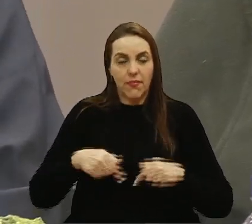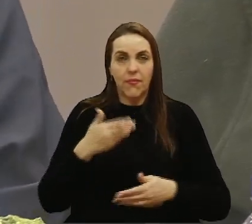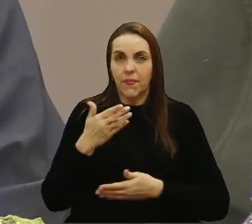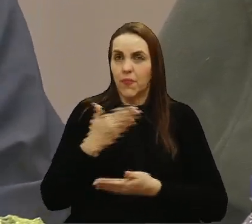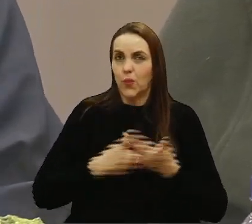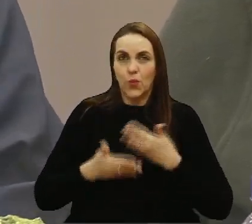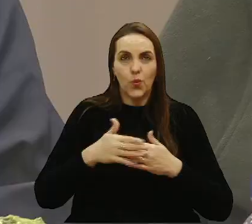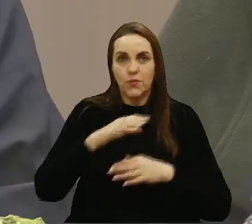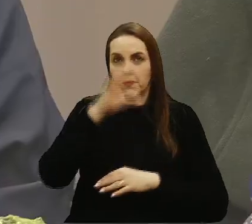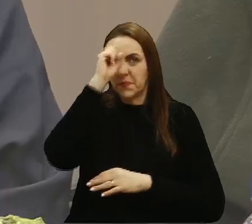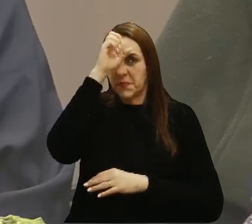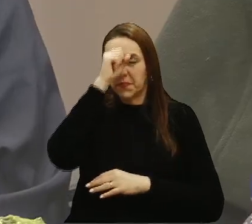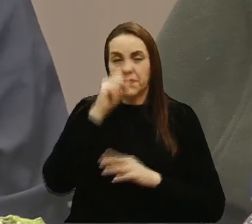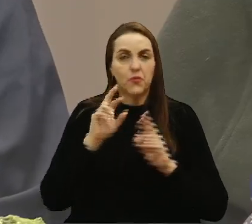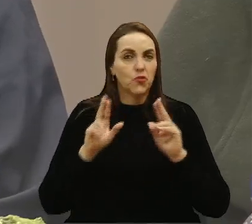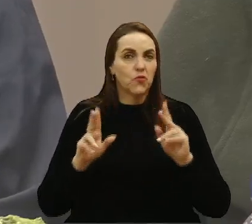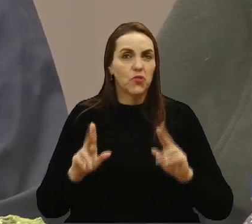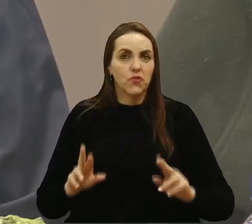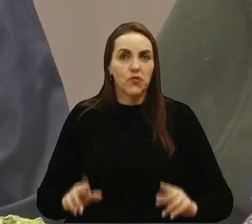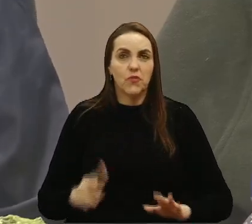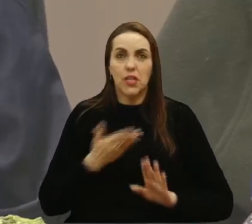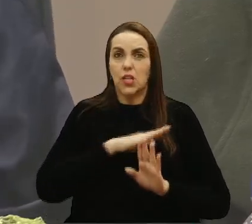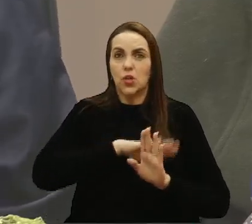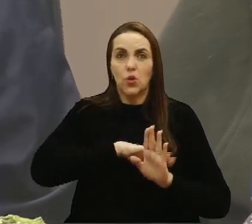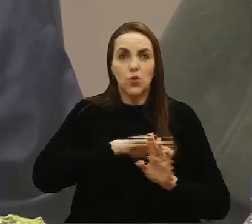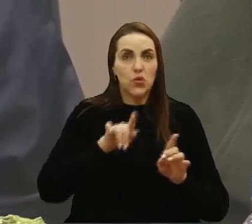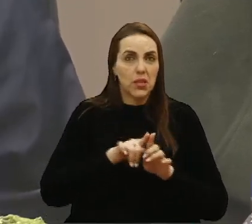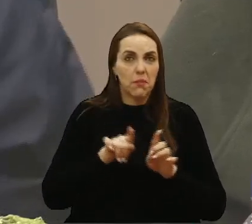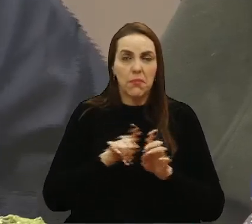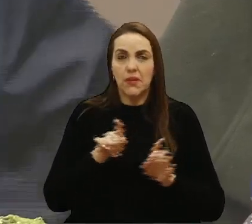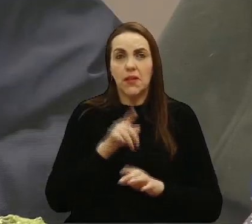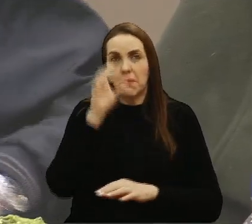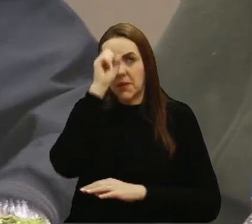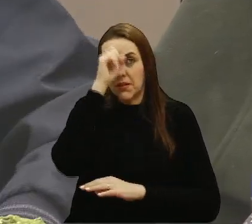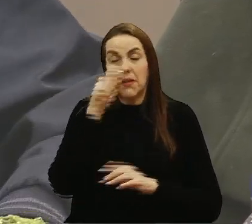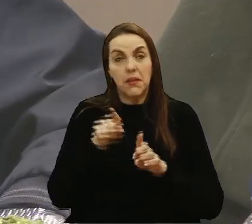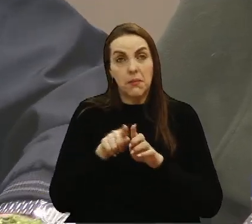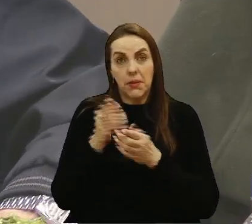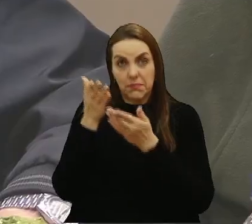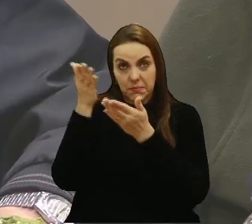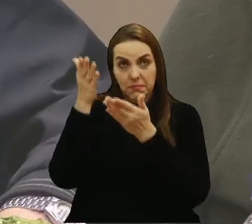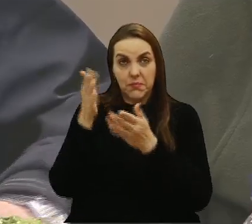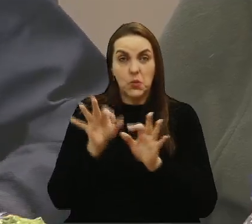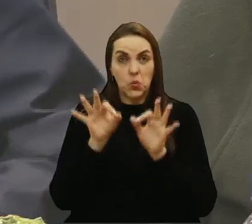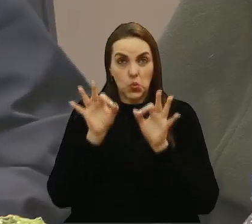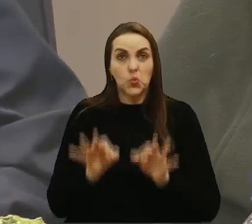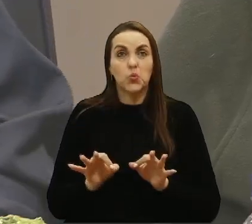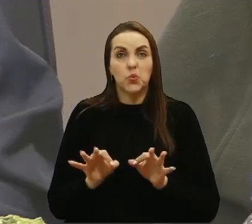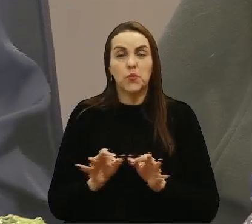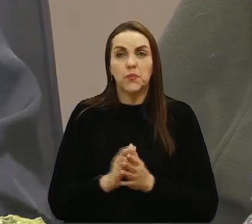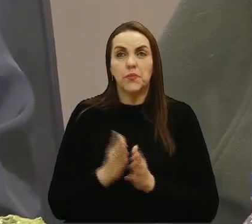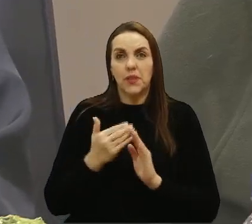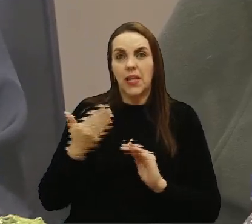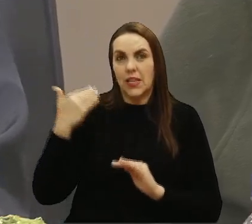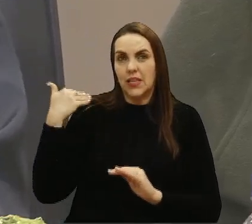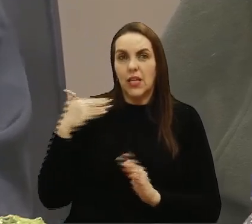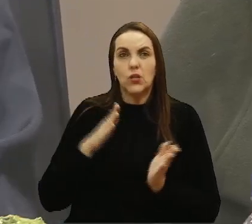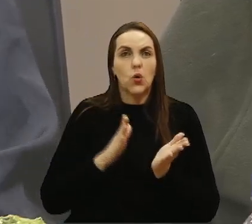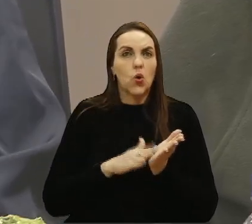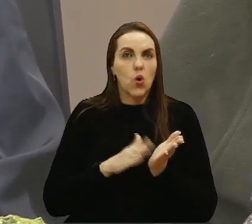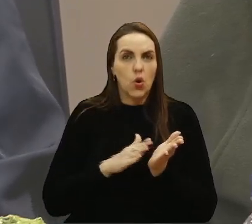Até com diferentes ideologias, tudo a gente está aqui sempre para aprender. Aprendo muito também com o senhor, que está sendo justo. Quando lá atrás cobrou